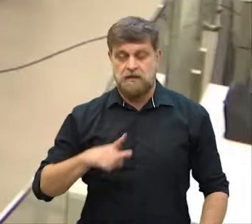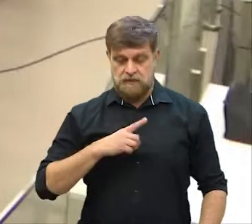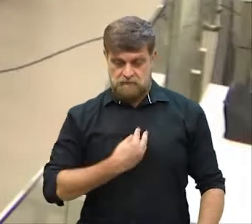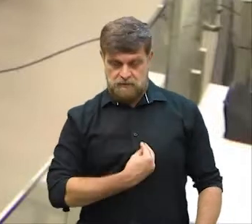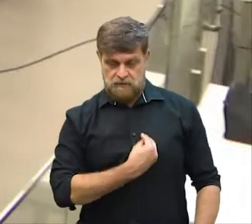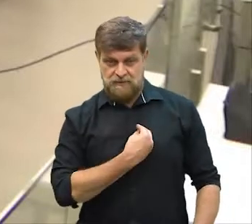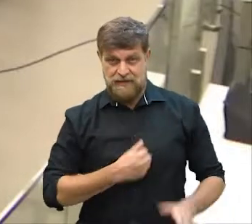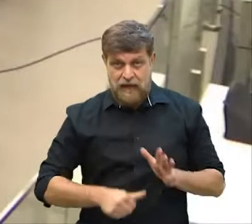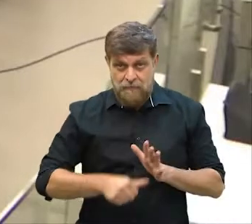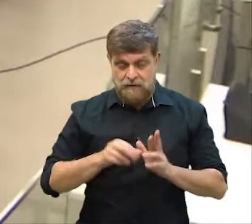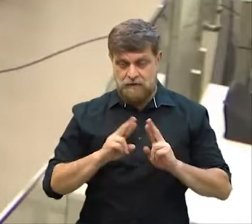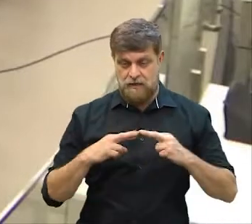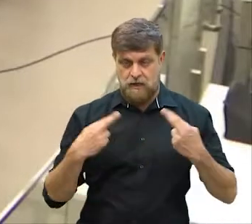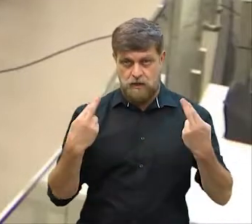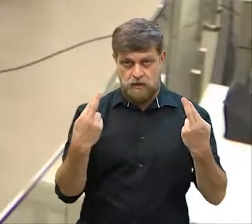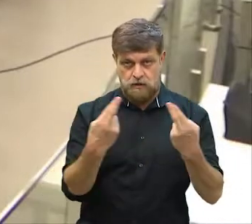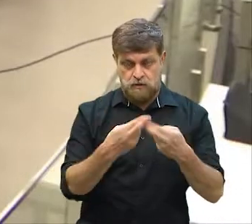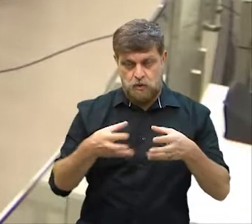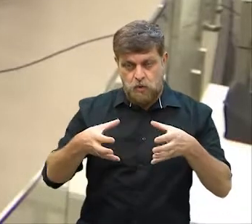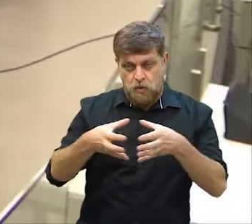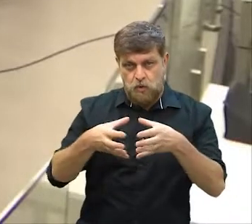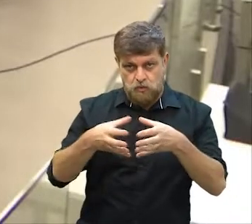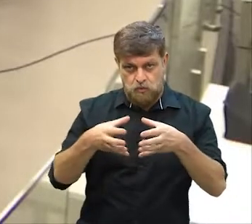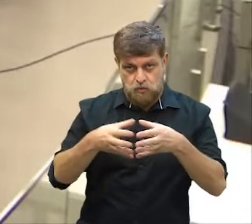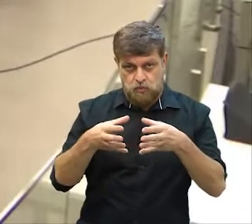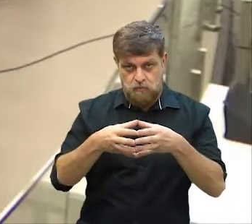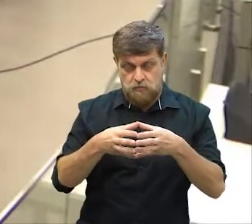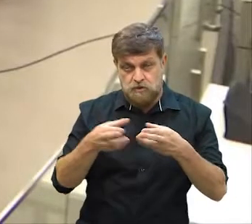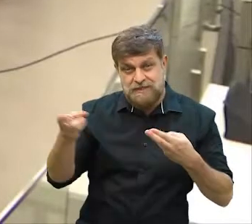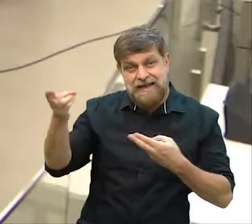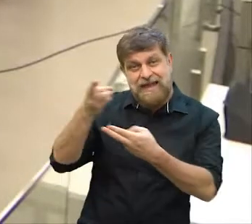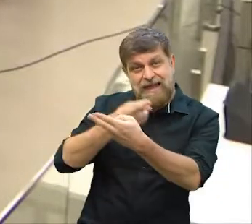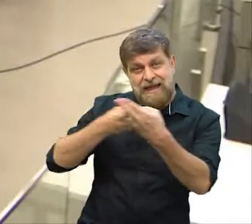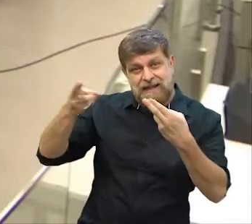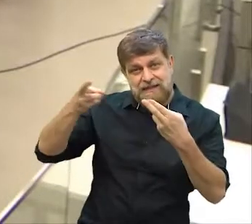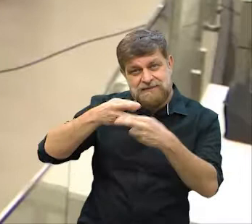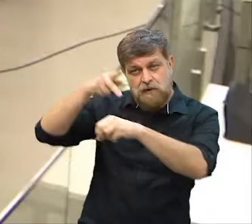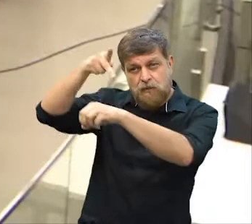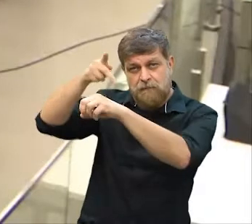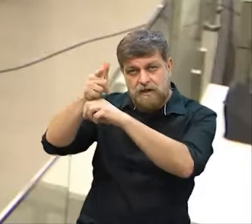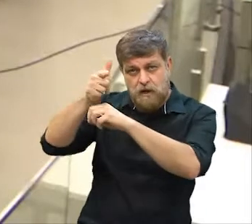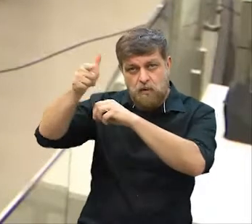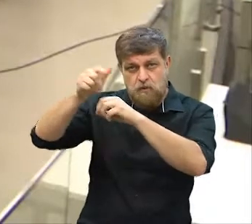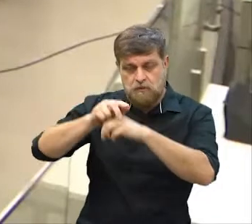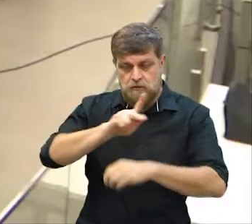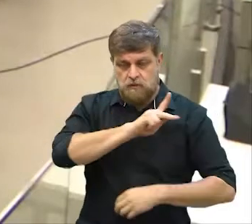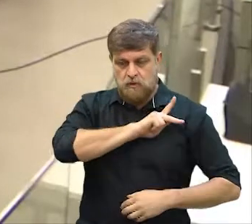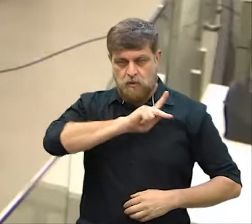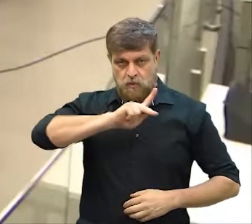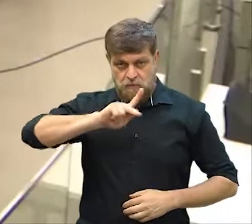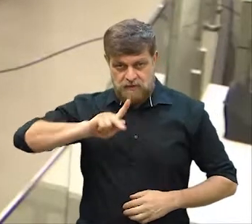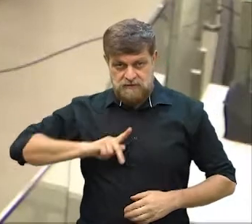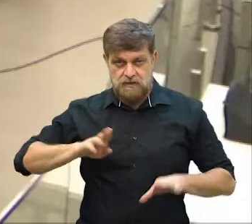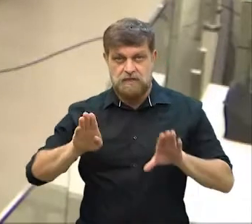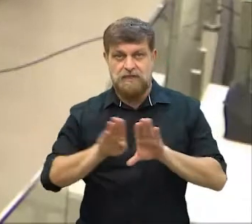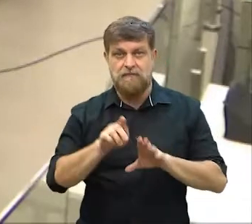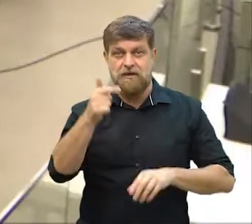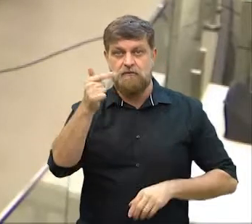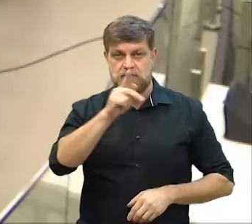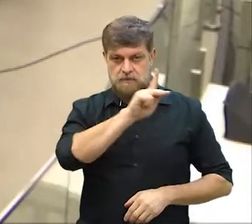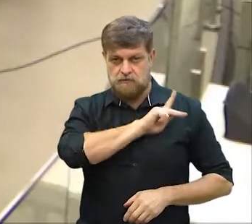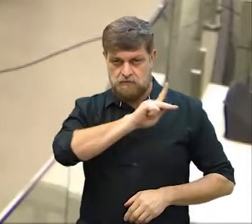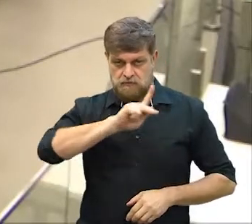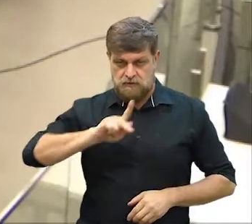Quem esteve presente na primeira reunião da comissão permanente de relações internacionais o presidente de Honra